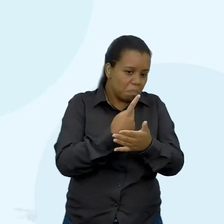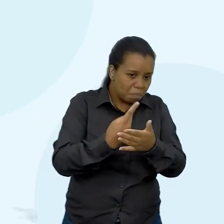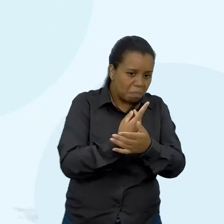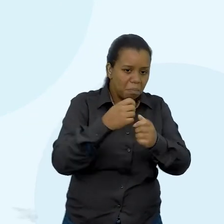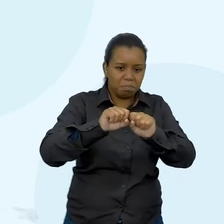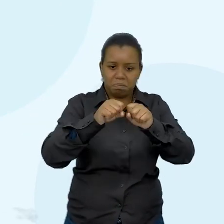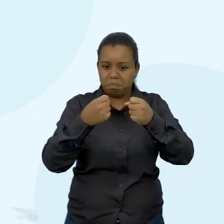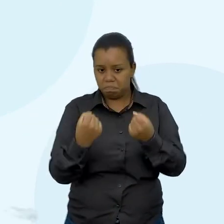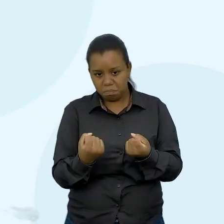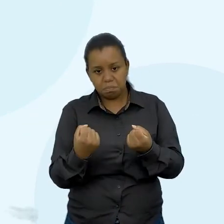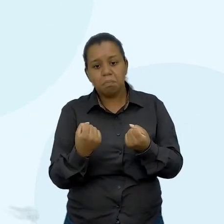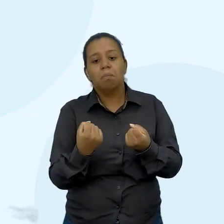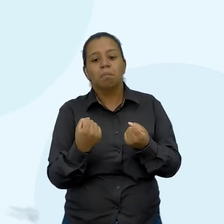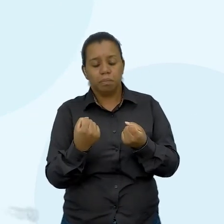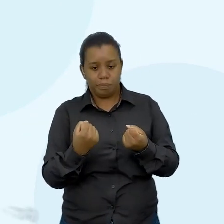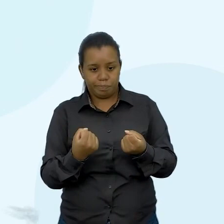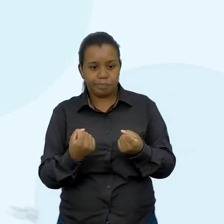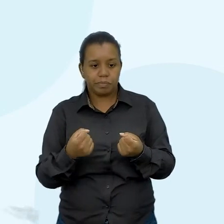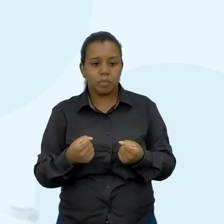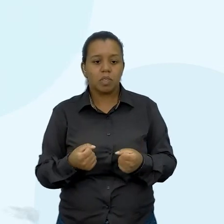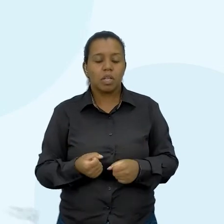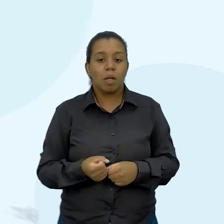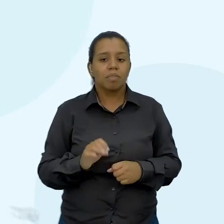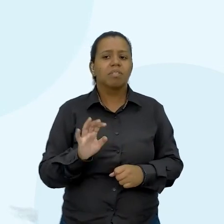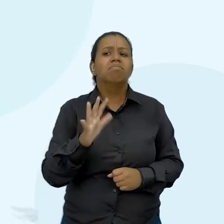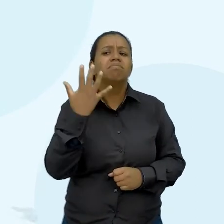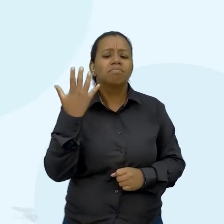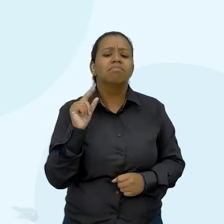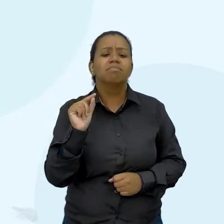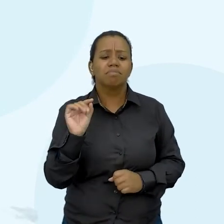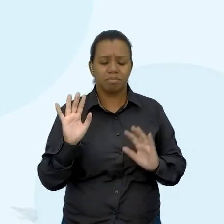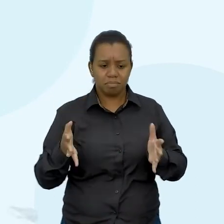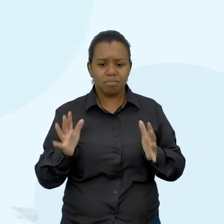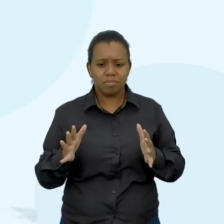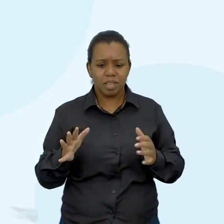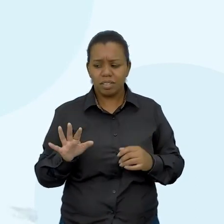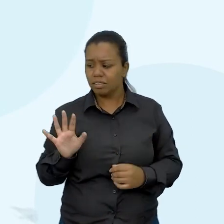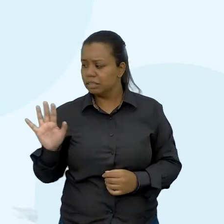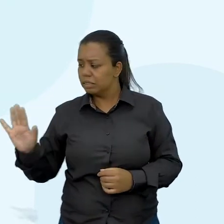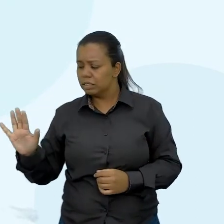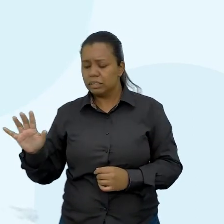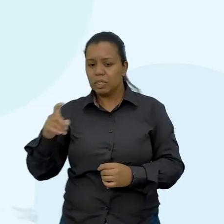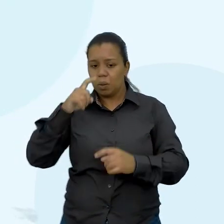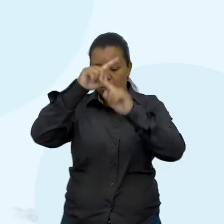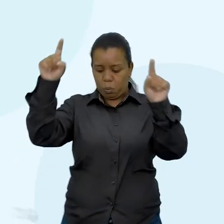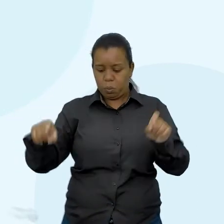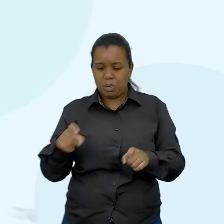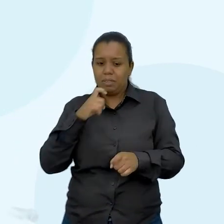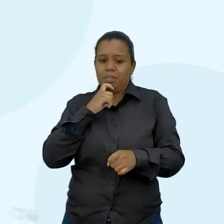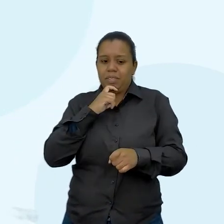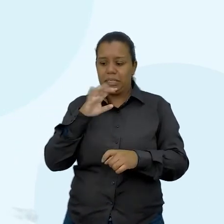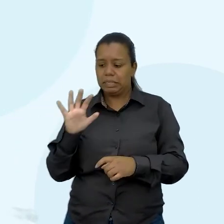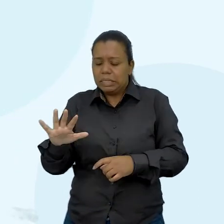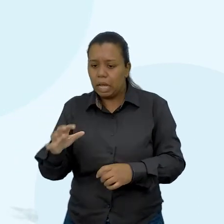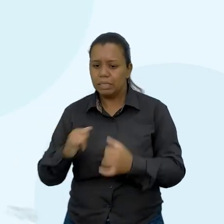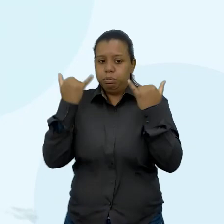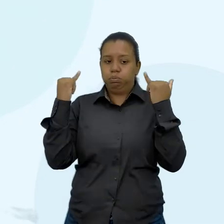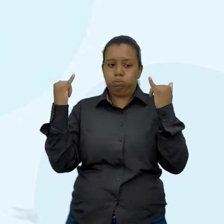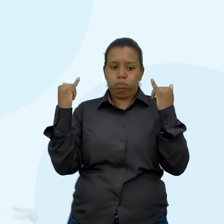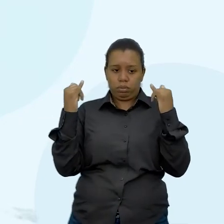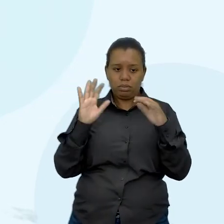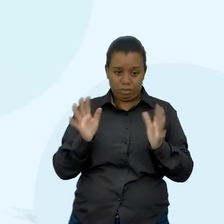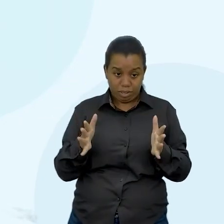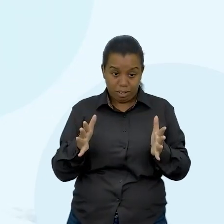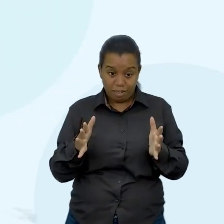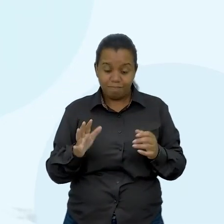a carcaça. Quem aí já tomou choque encostando numa geladeira, né? Se isso acontece de você encostar num aparelho